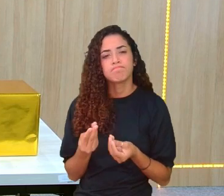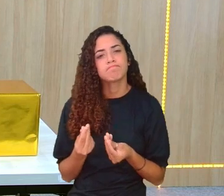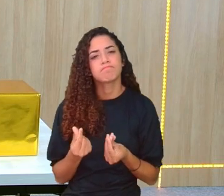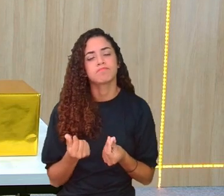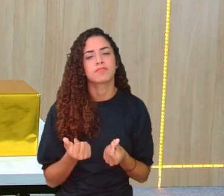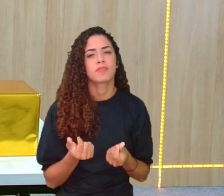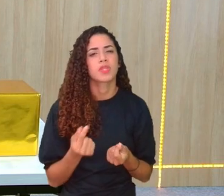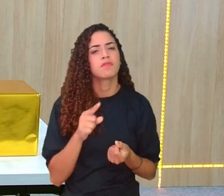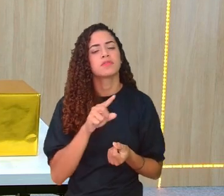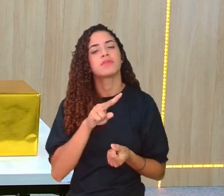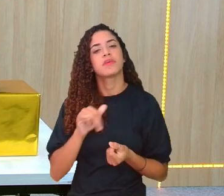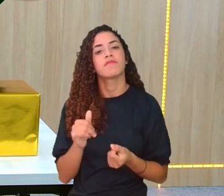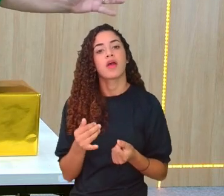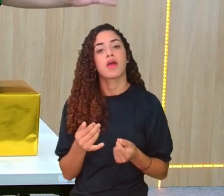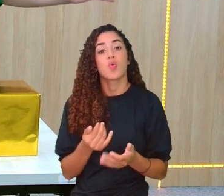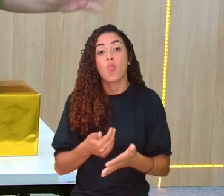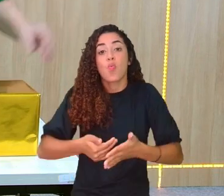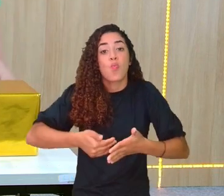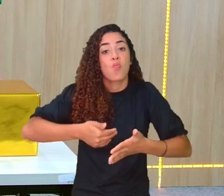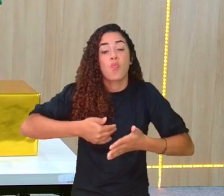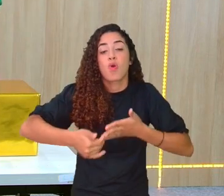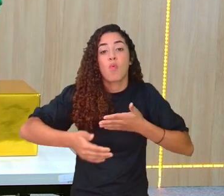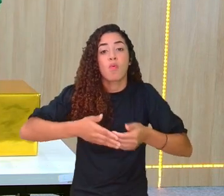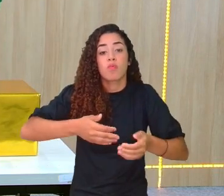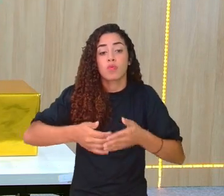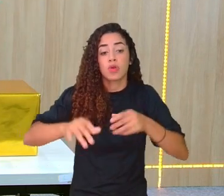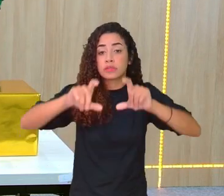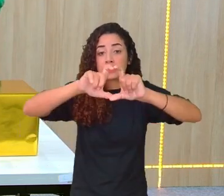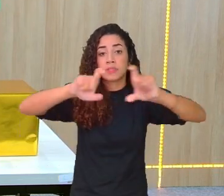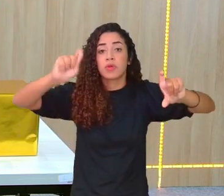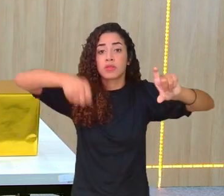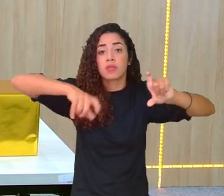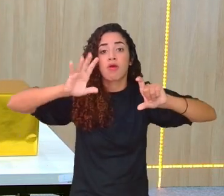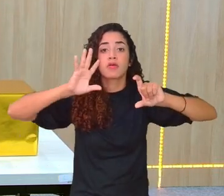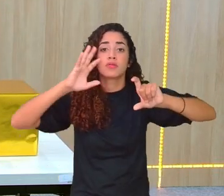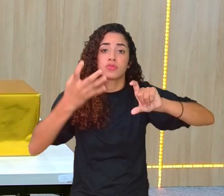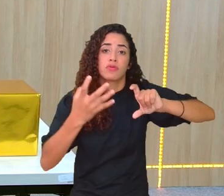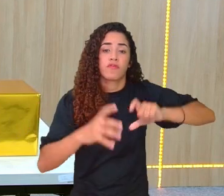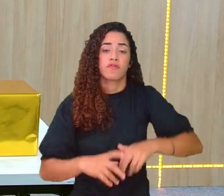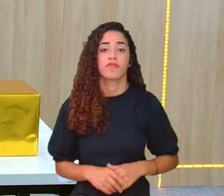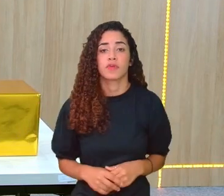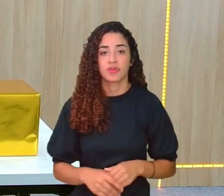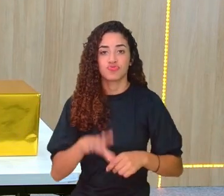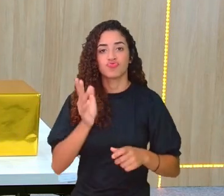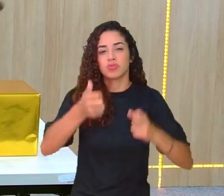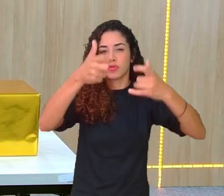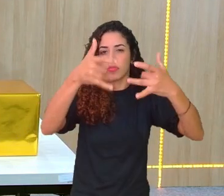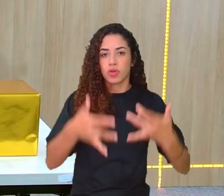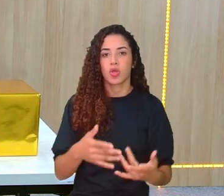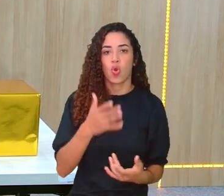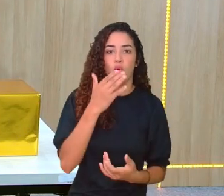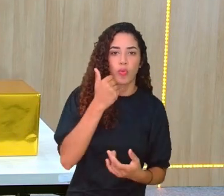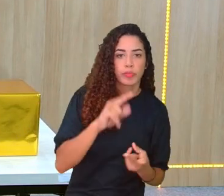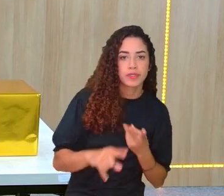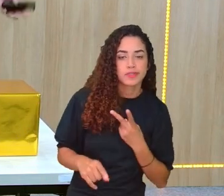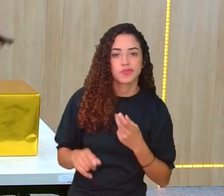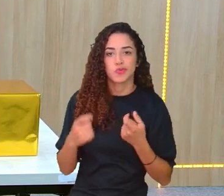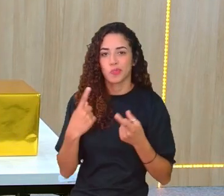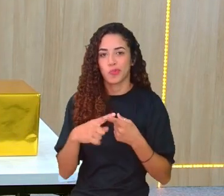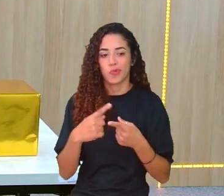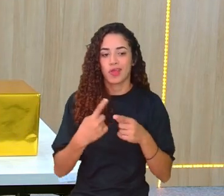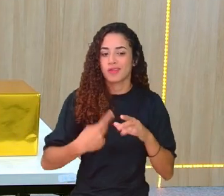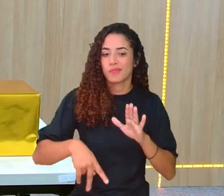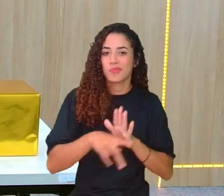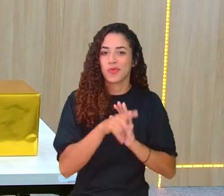que você vai para qualquer problema. Eu falei de comida, porque está no seu